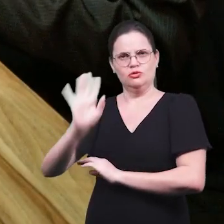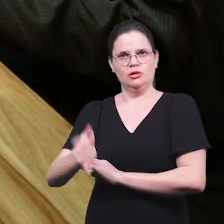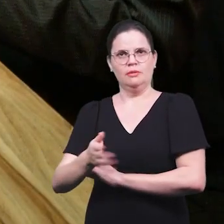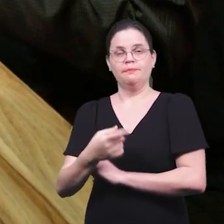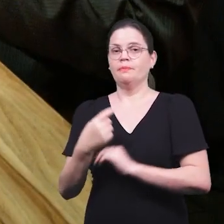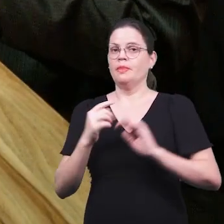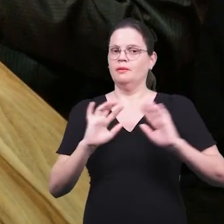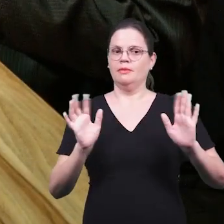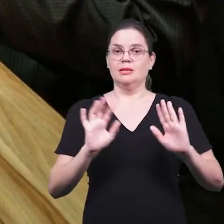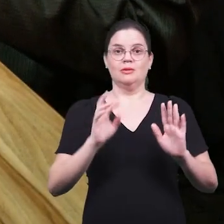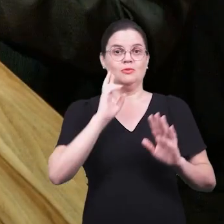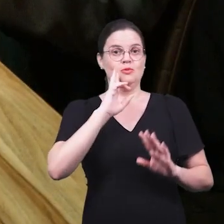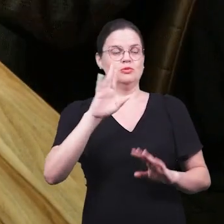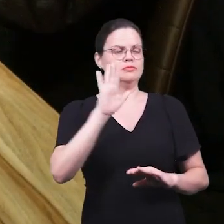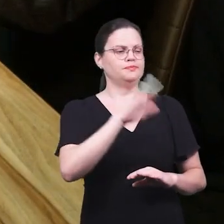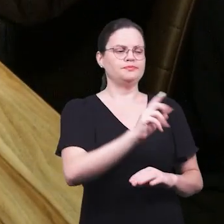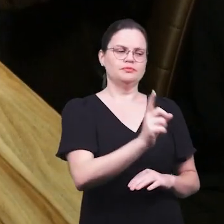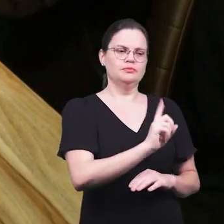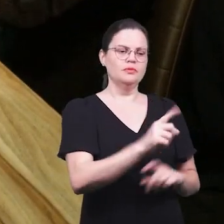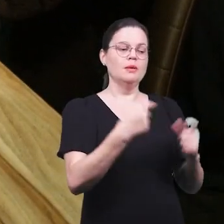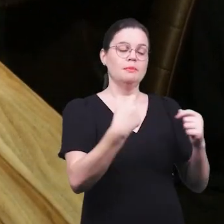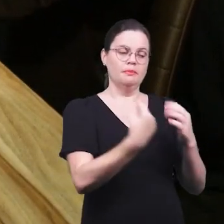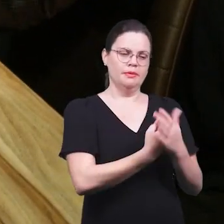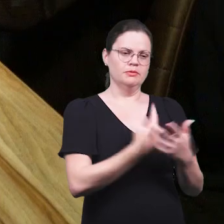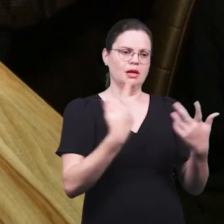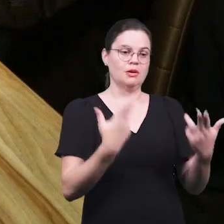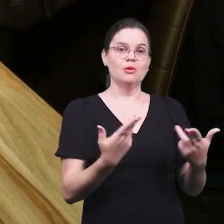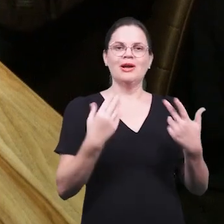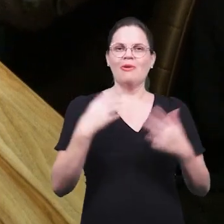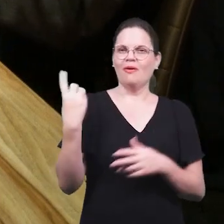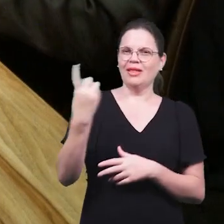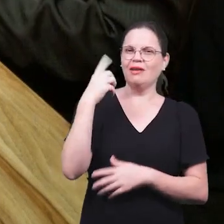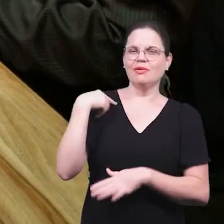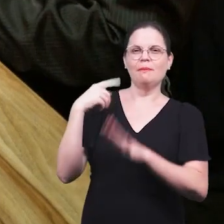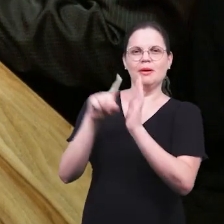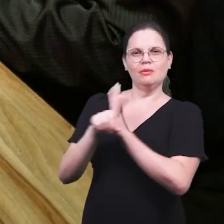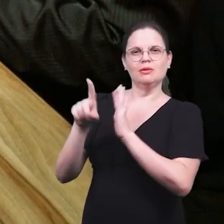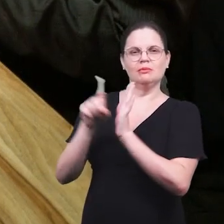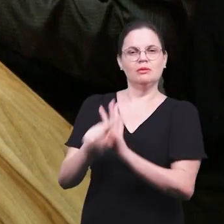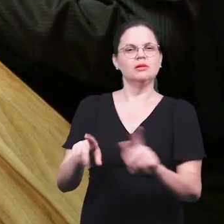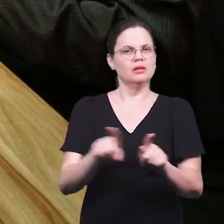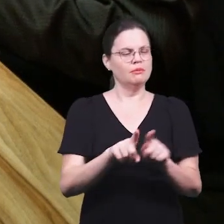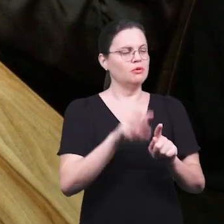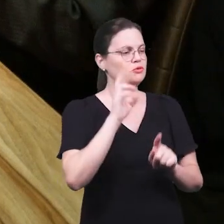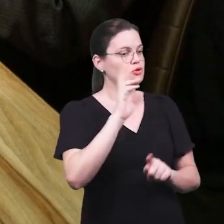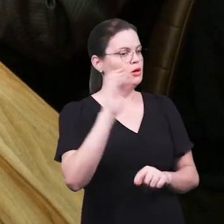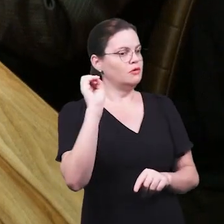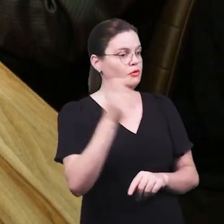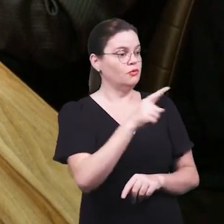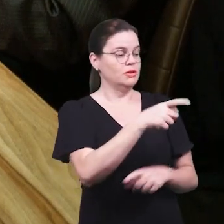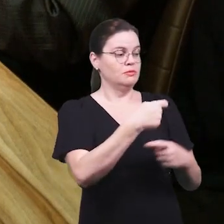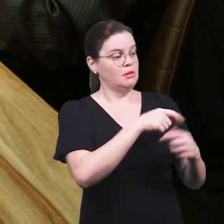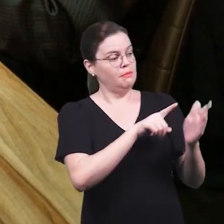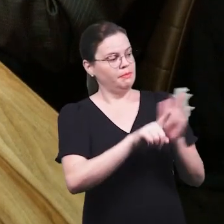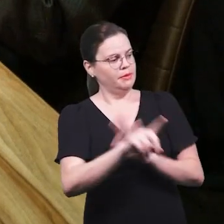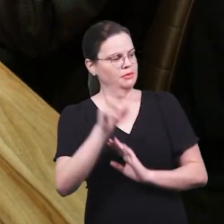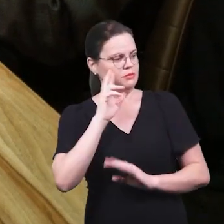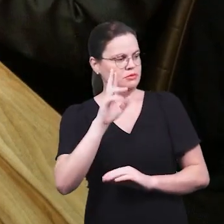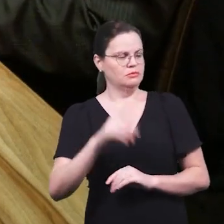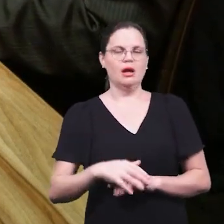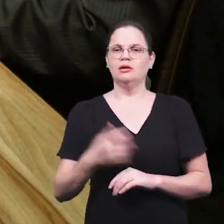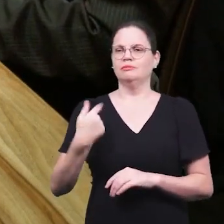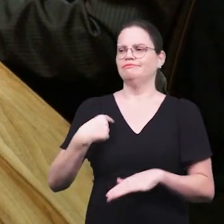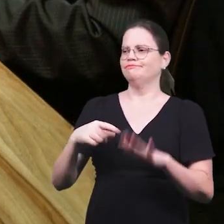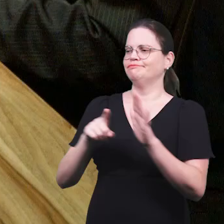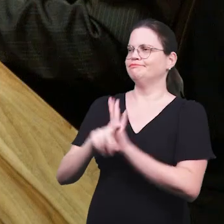era importante consultar também, como Davi consultava várias vezes, se era para entrar com recurso. E eu consultei, o Senhor permitiu, e